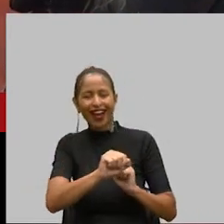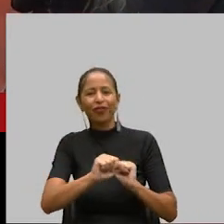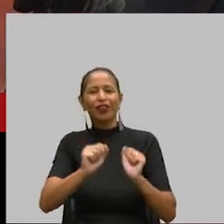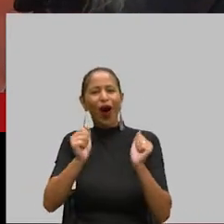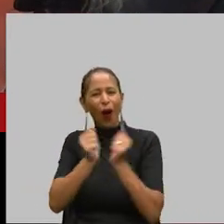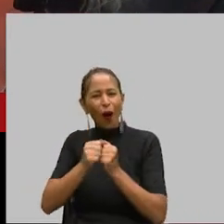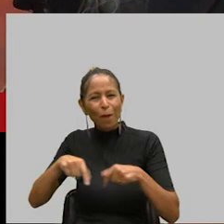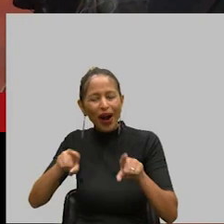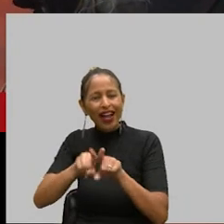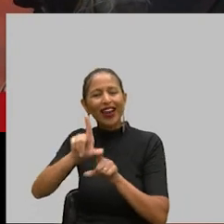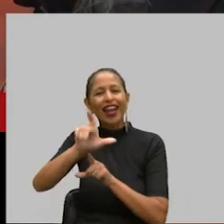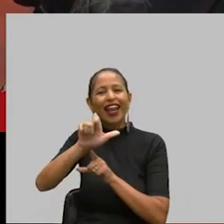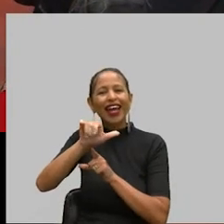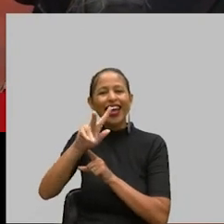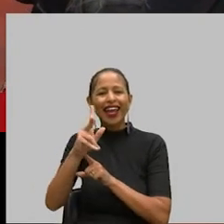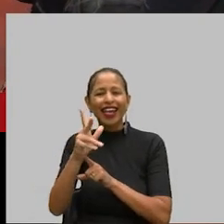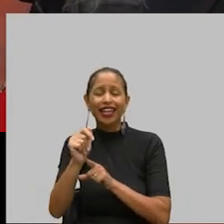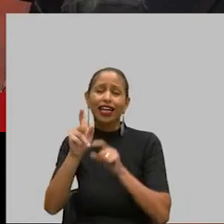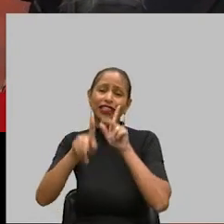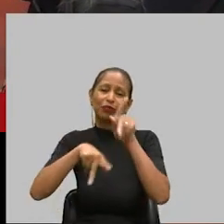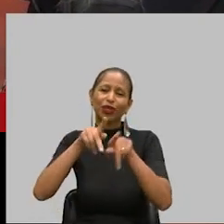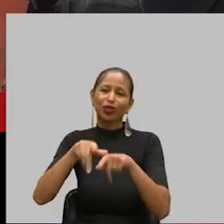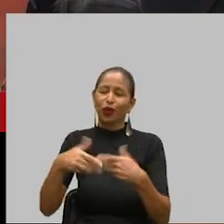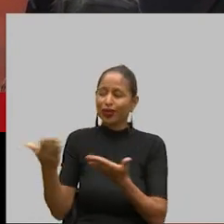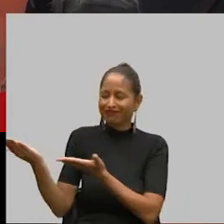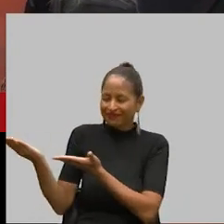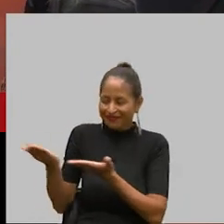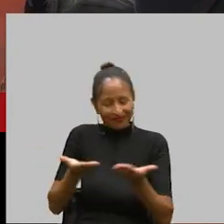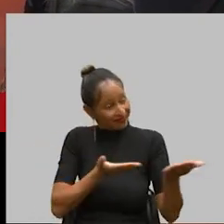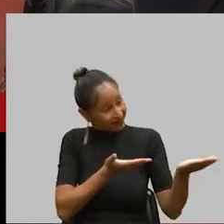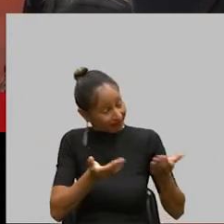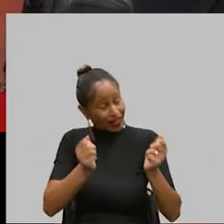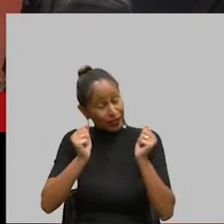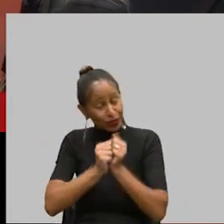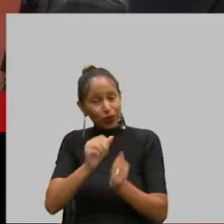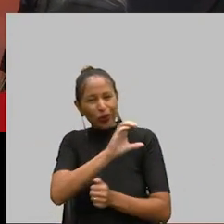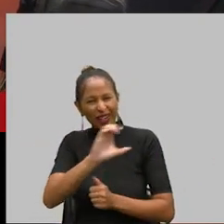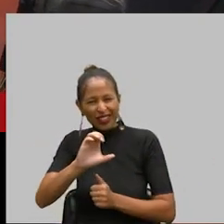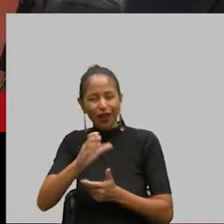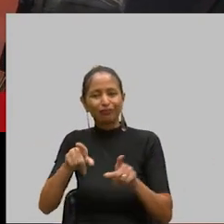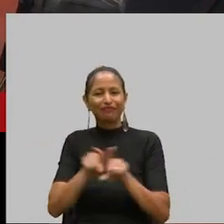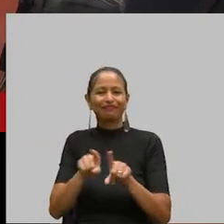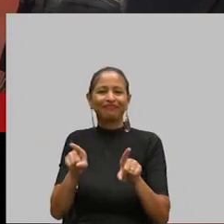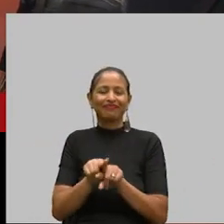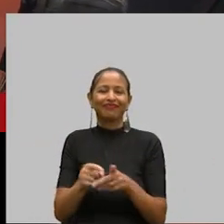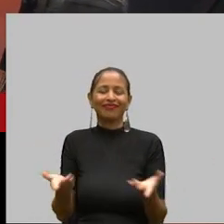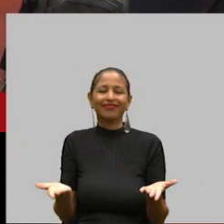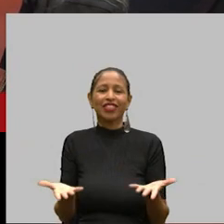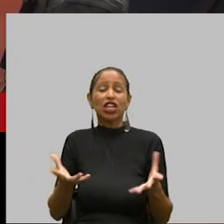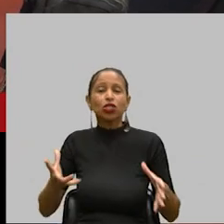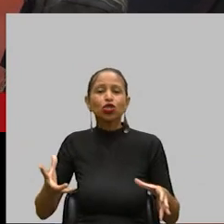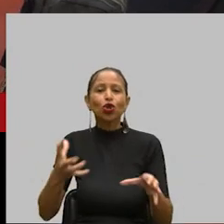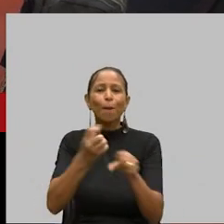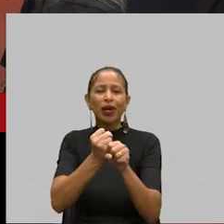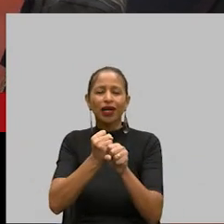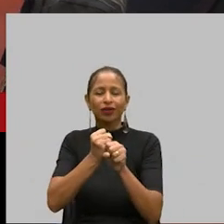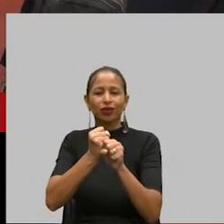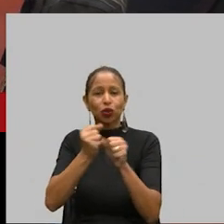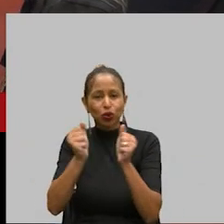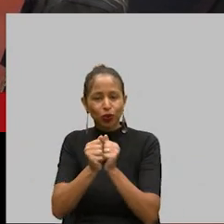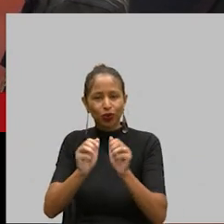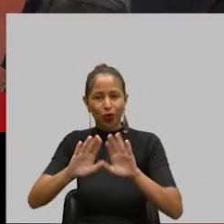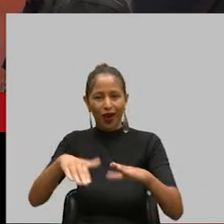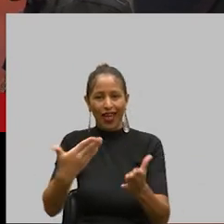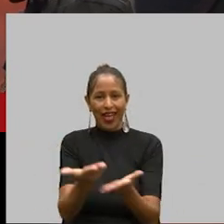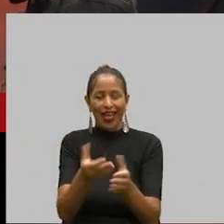Leninha então tem muitas pessoas comprometidas Leonardo que coordena frente né é somando força e com todos da